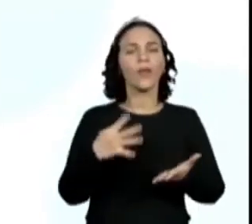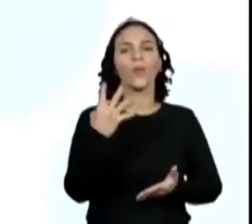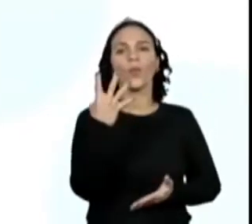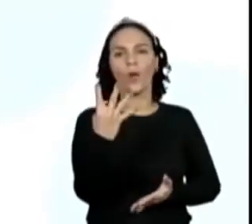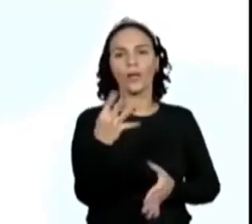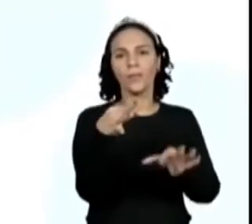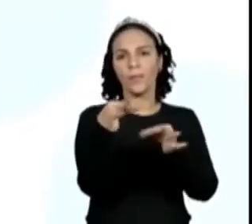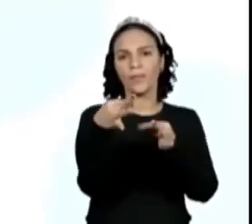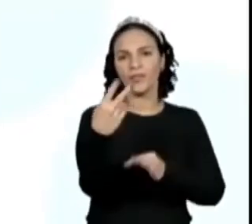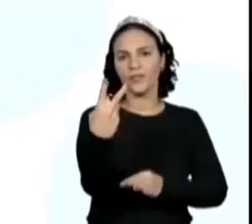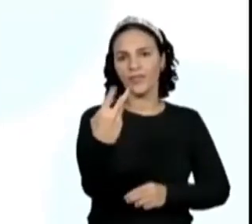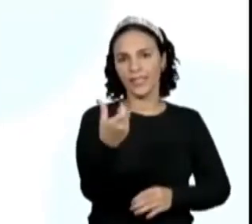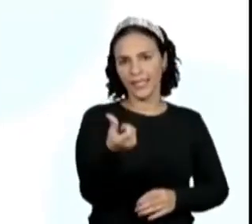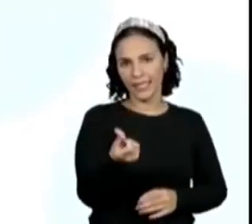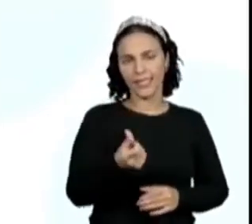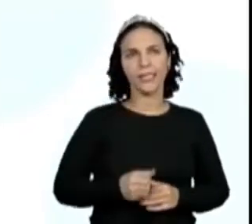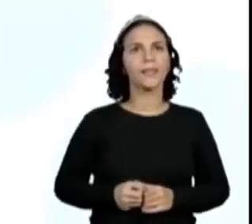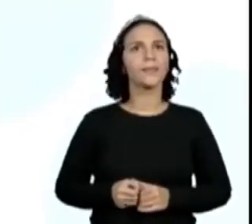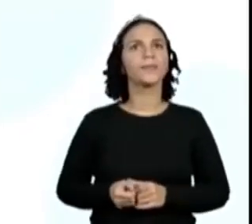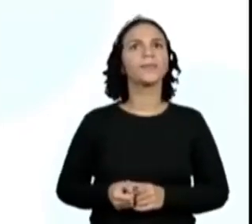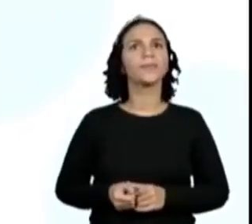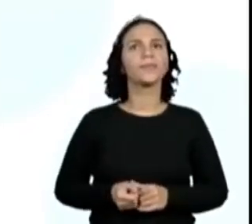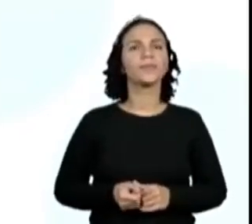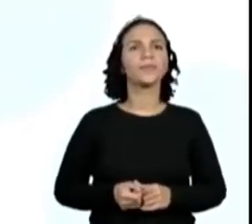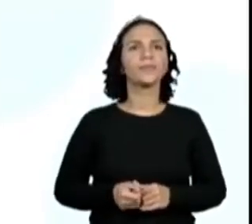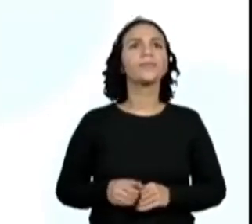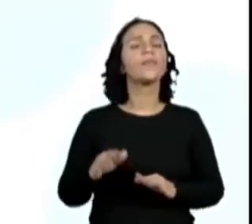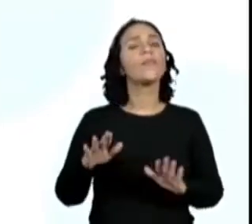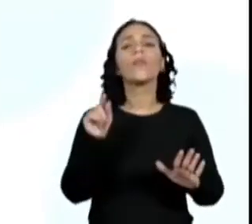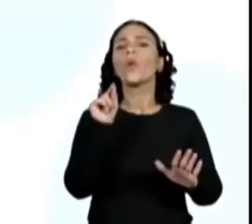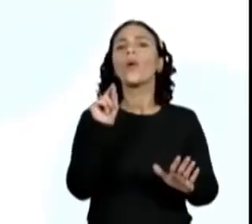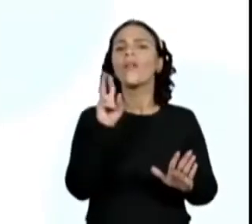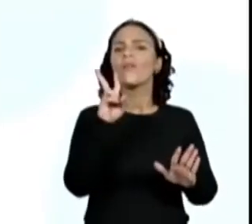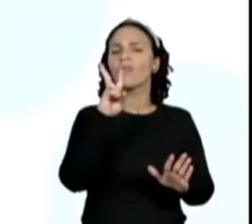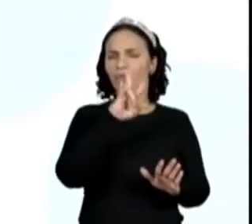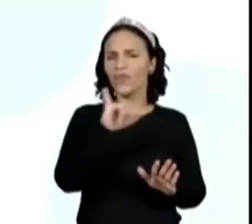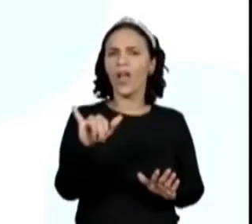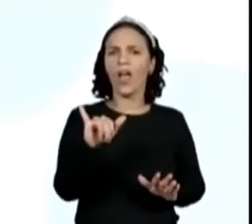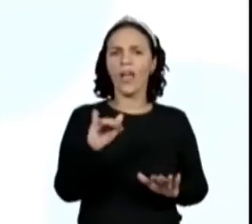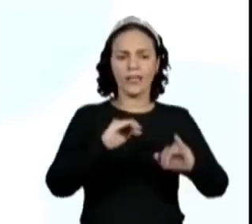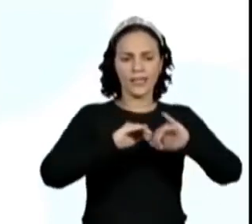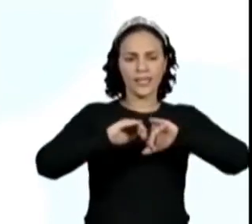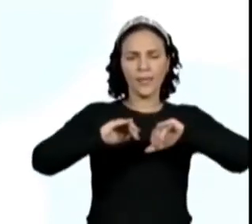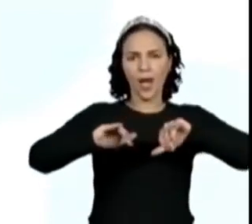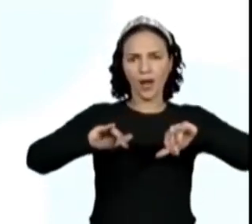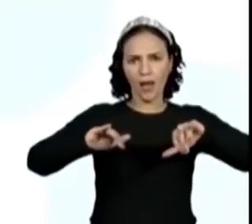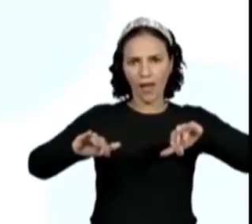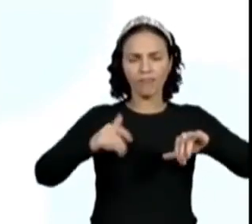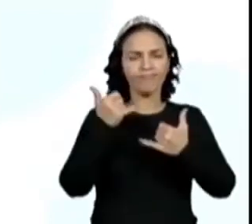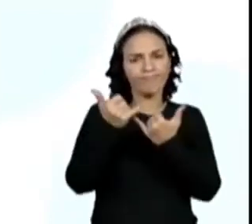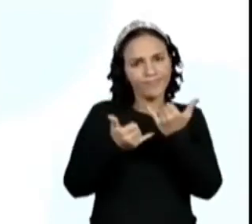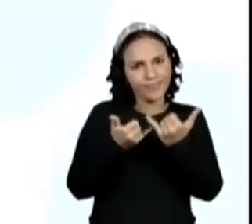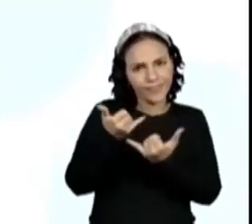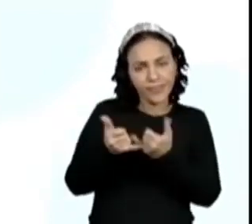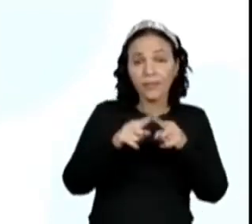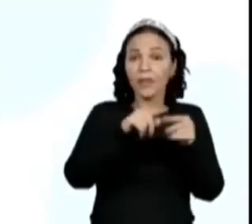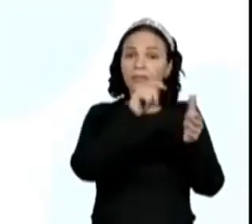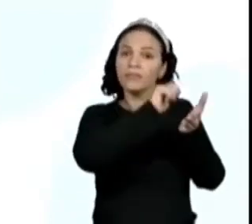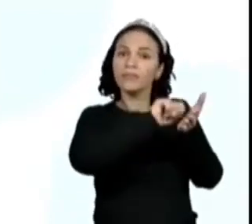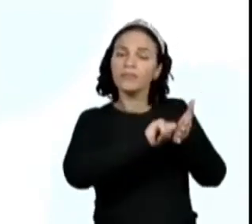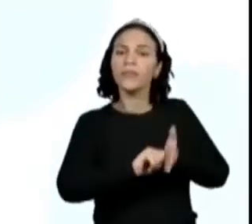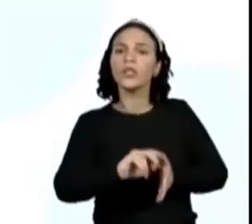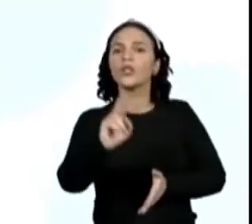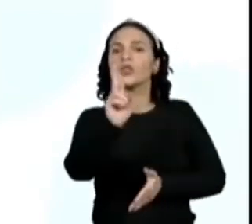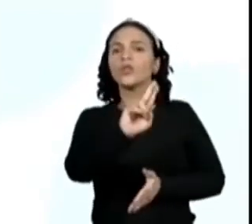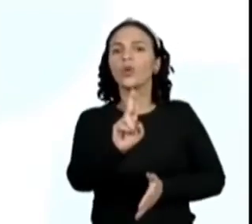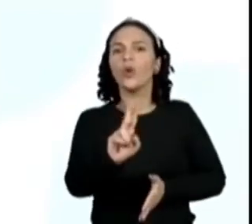página 26. E a gente vai, nessa aula, vamos dividir as parlendas que usamos para brincar e escrever seus nomes de